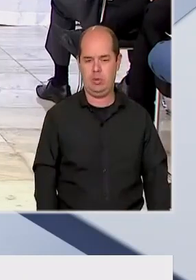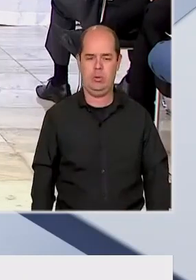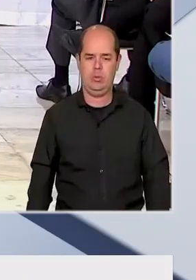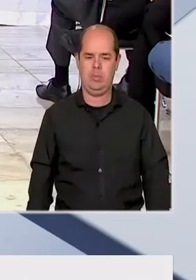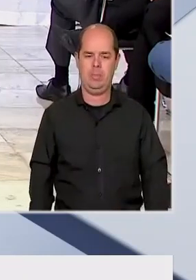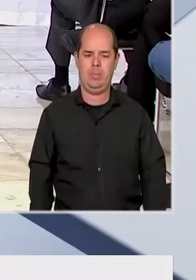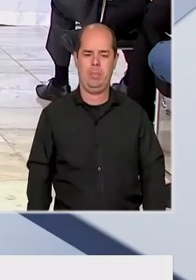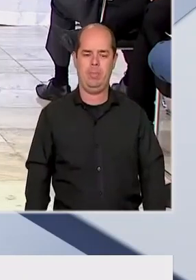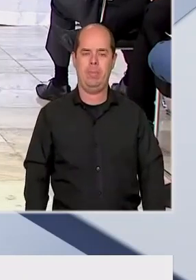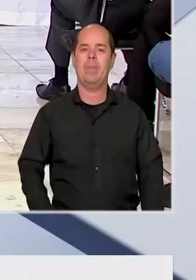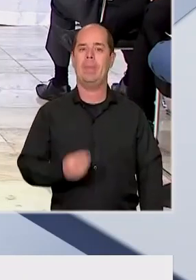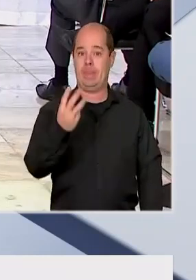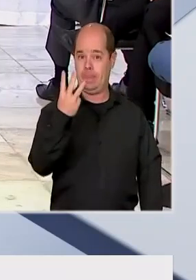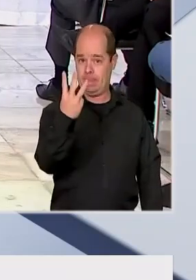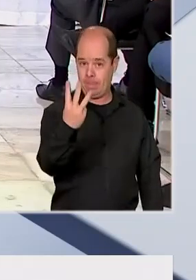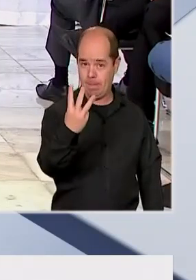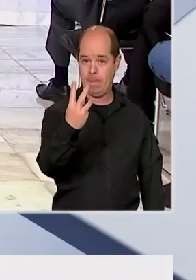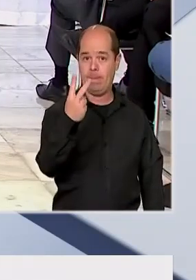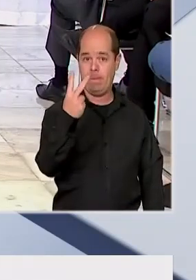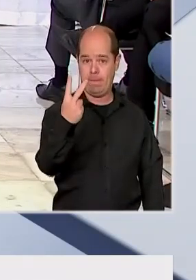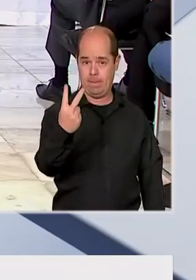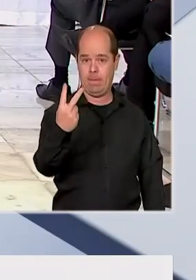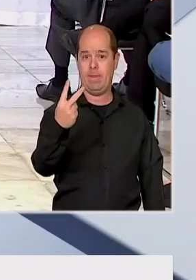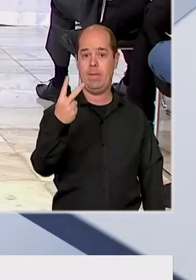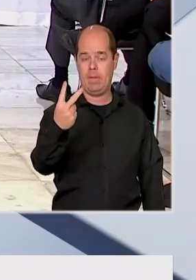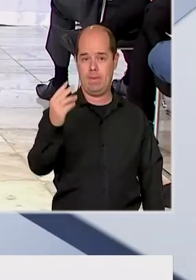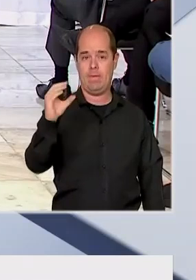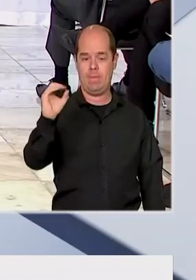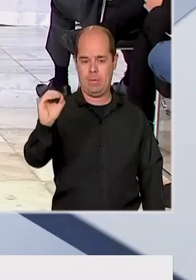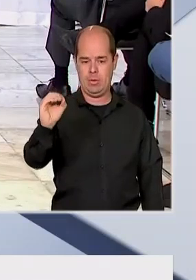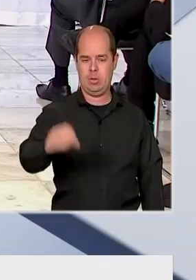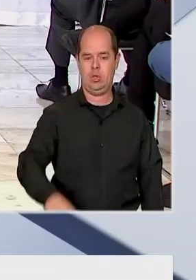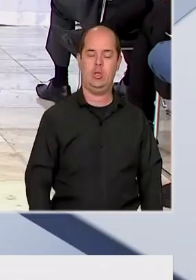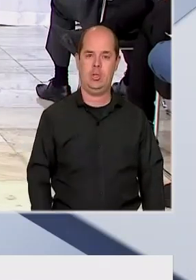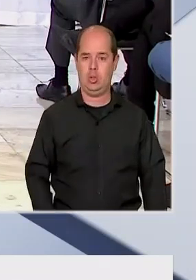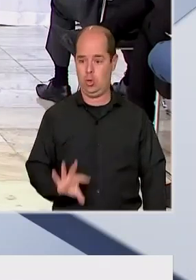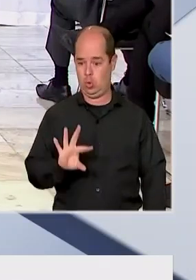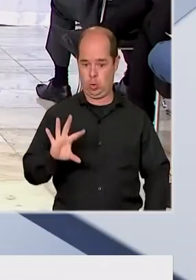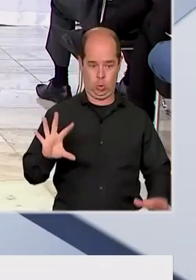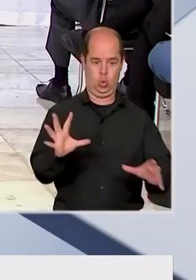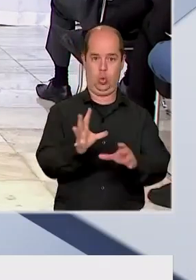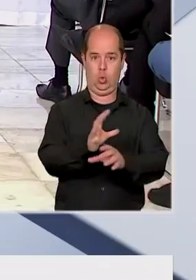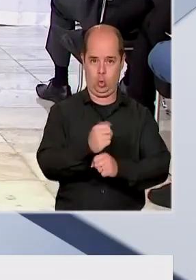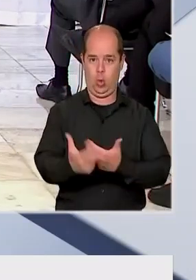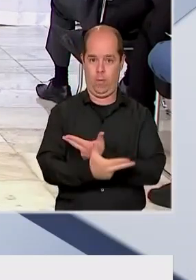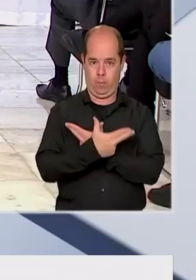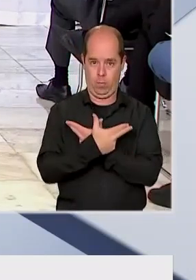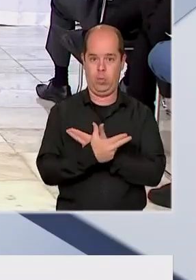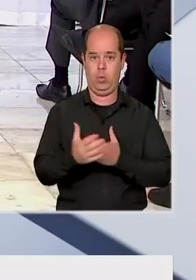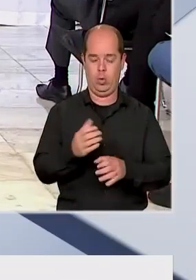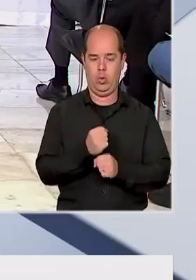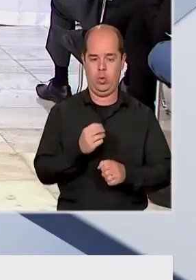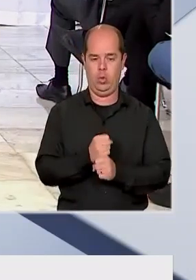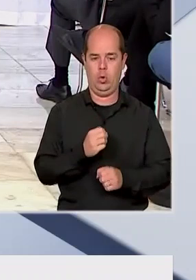de armas e munições se Espalhe precisa lei para isso e a terceira lei que é muito importante tem a ver com o que o Alan disse é até o que o